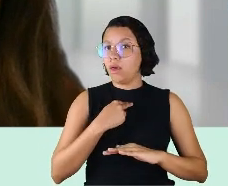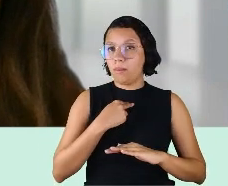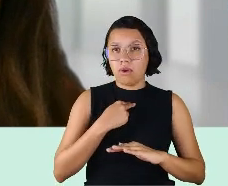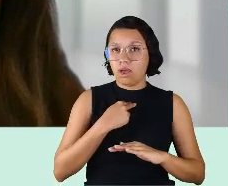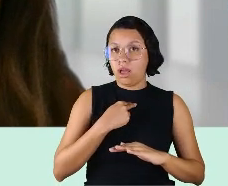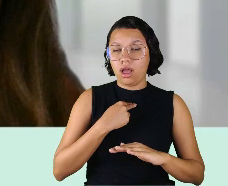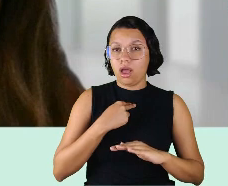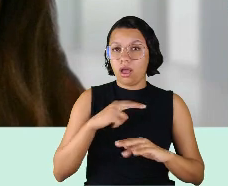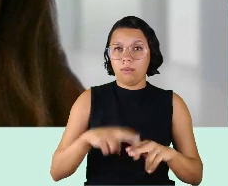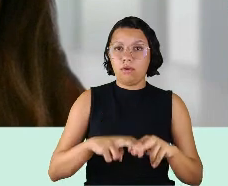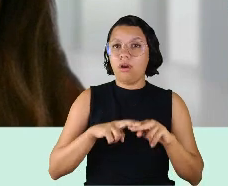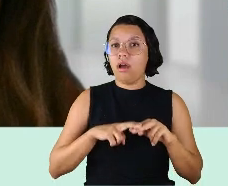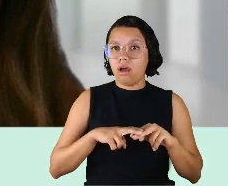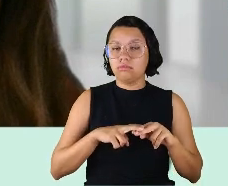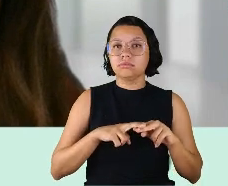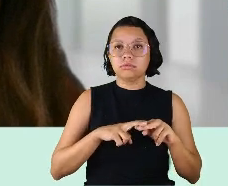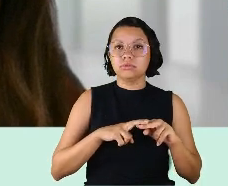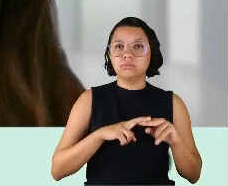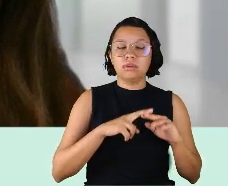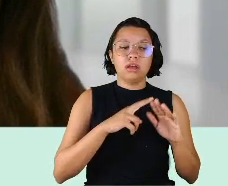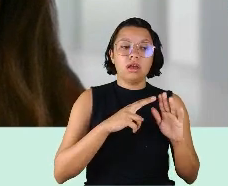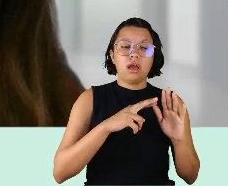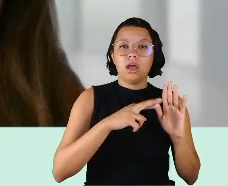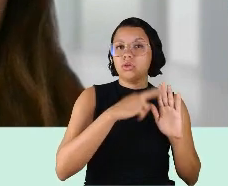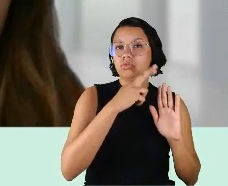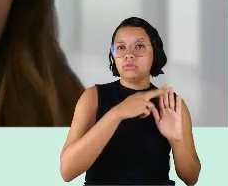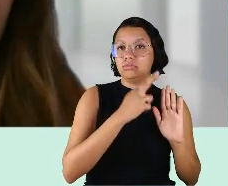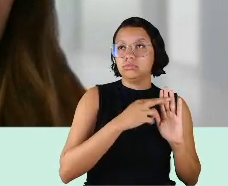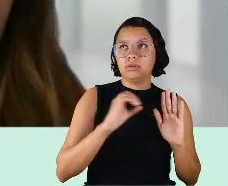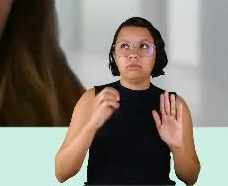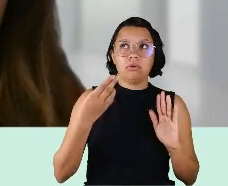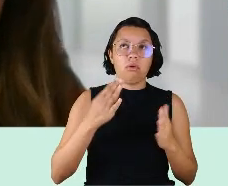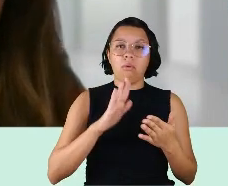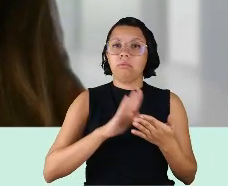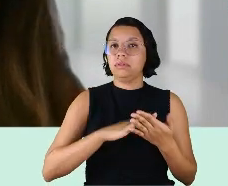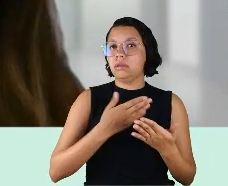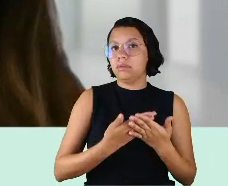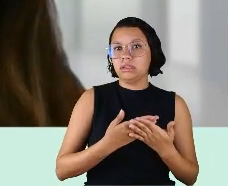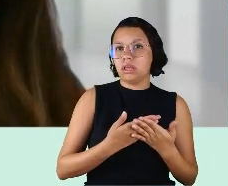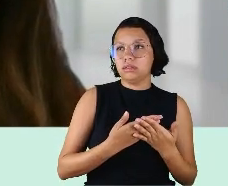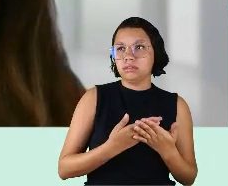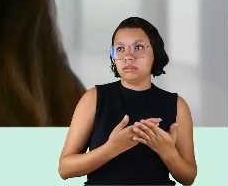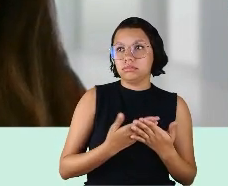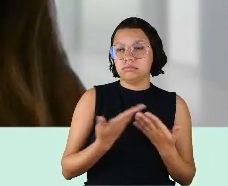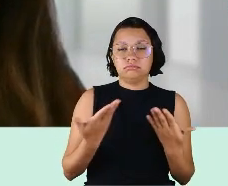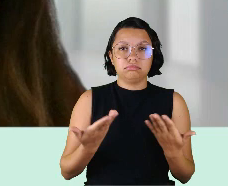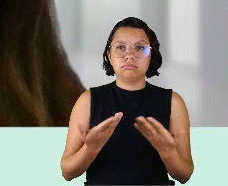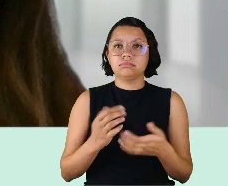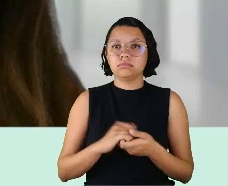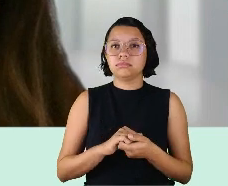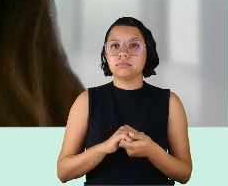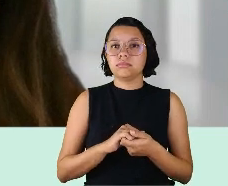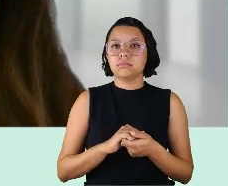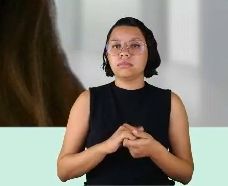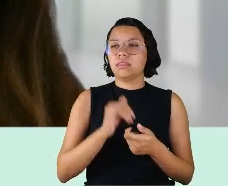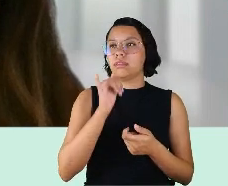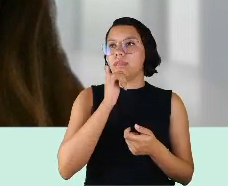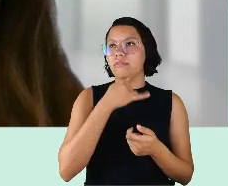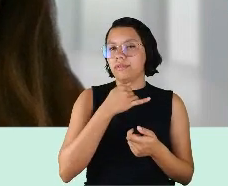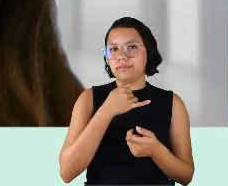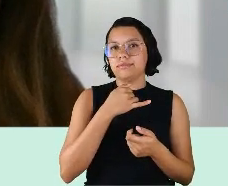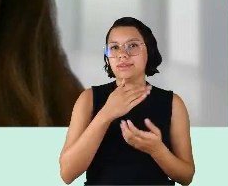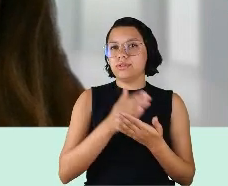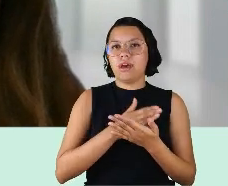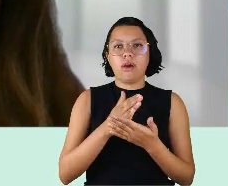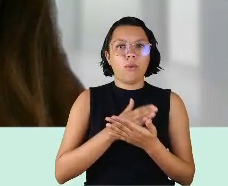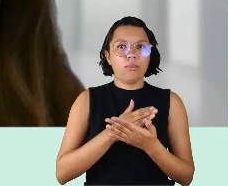uma resolução, né, do tribunal, nem por uma interpretação que a gente dê a isso. E, infelizmente,